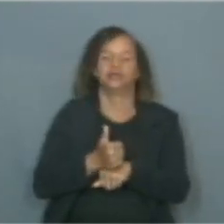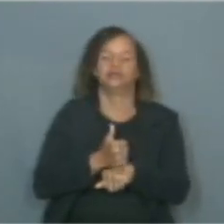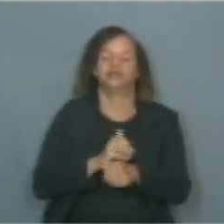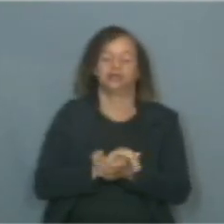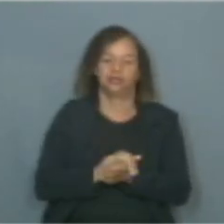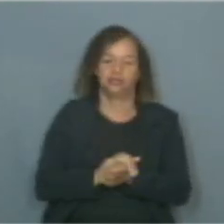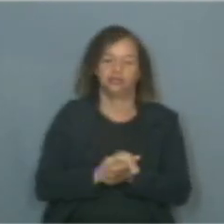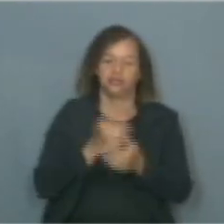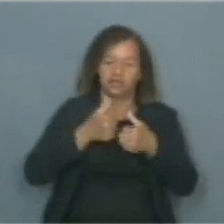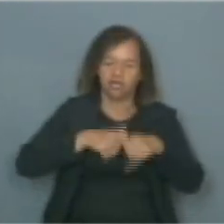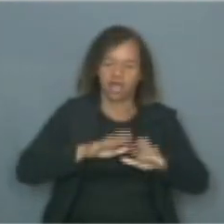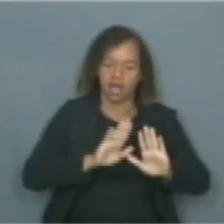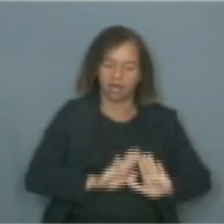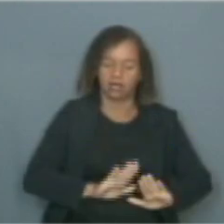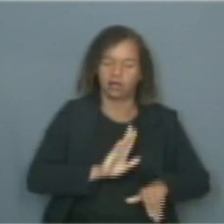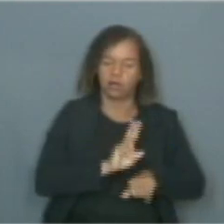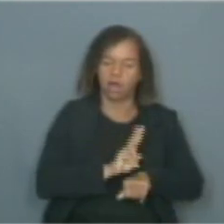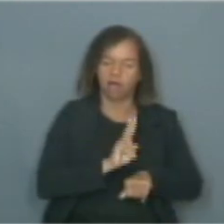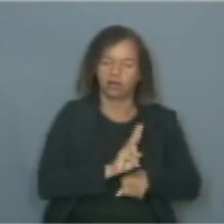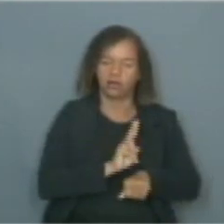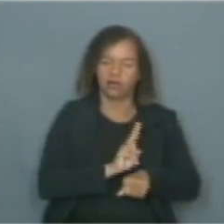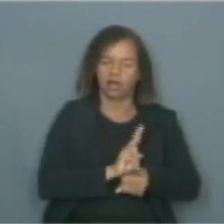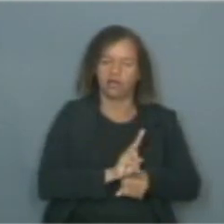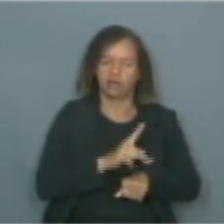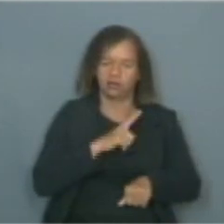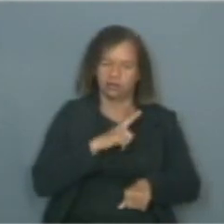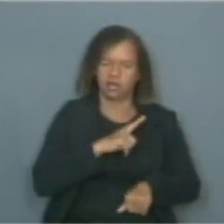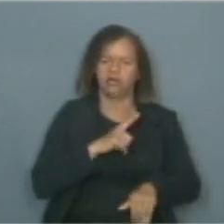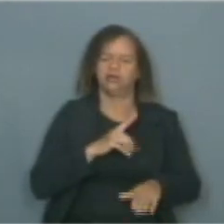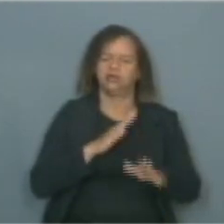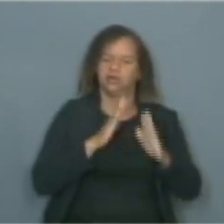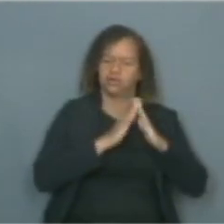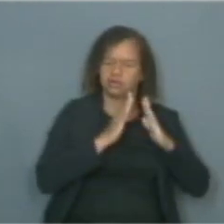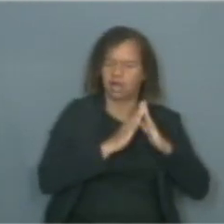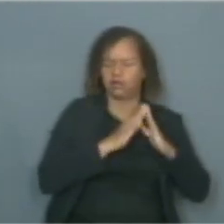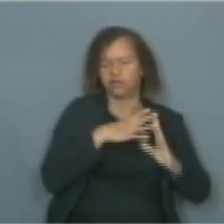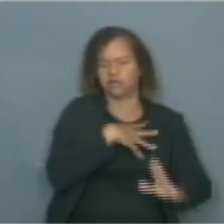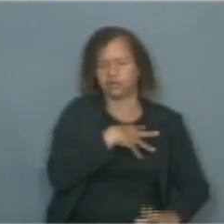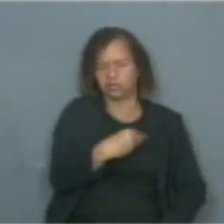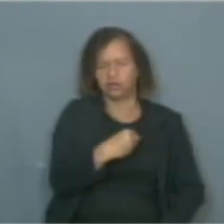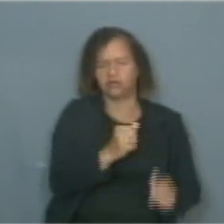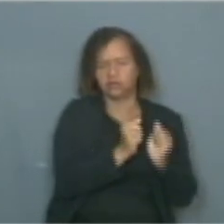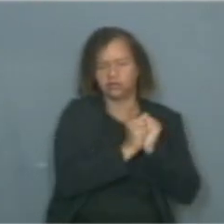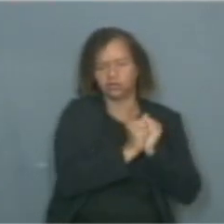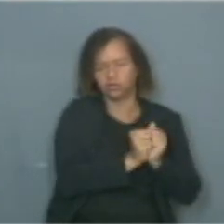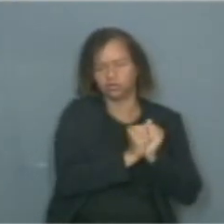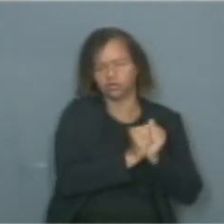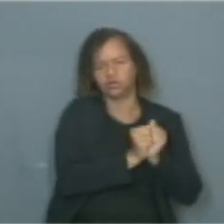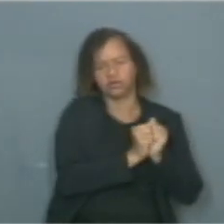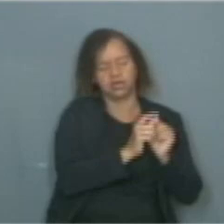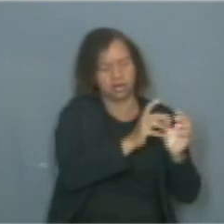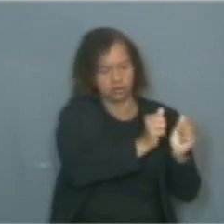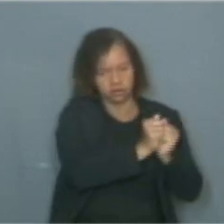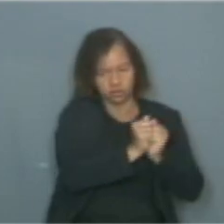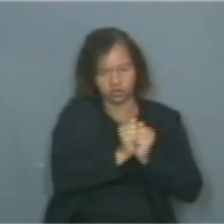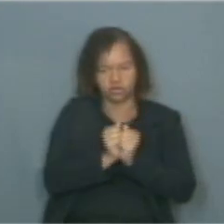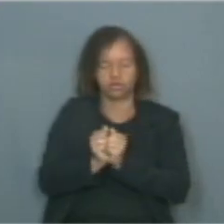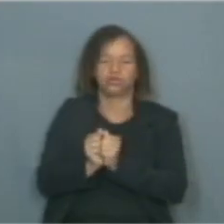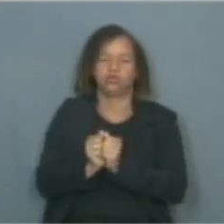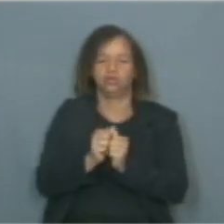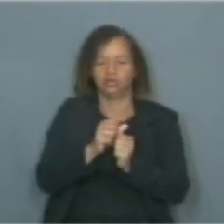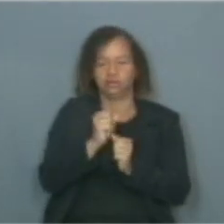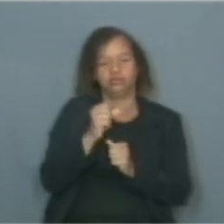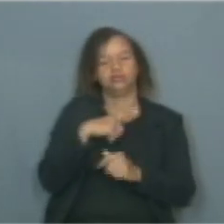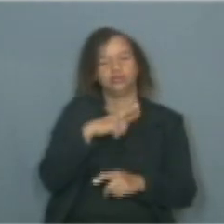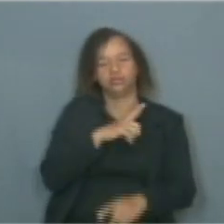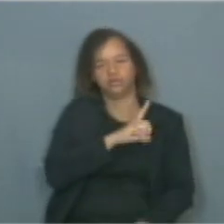para ficar ali guardada. Ela tem onde ficar abrigada com seus filhos, levada por uma viatura, até